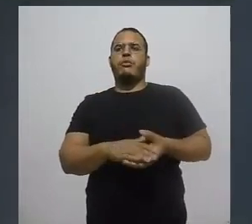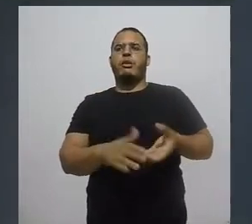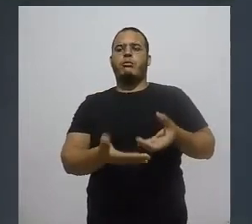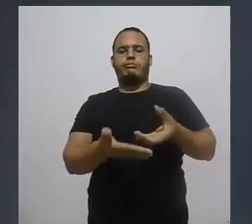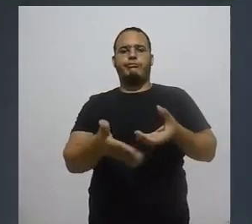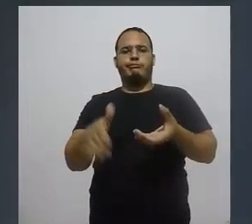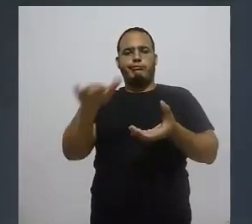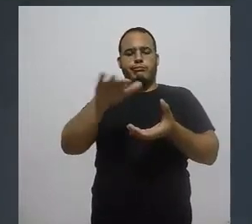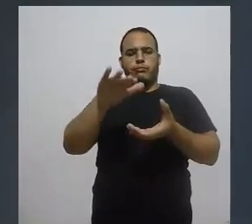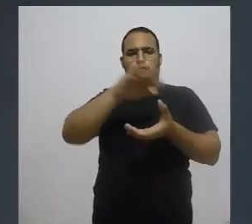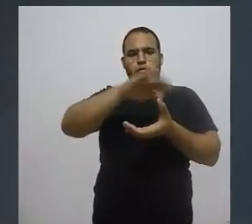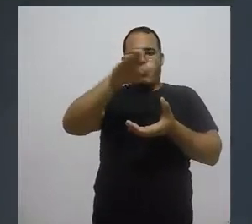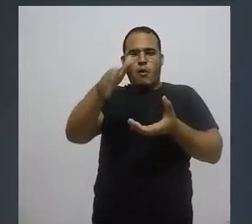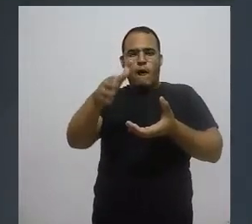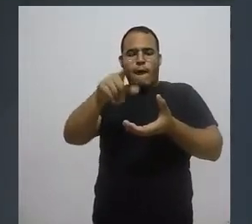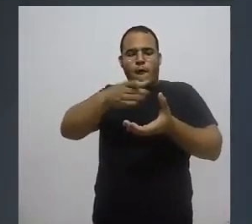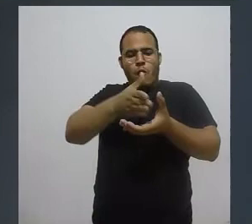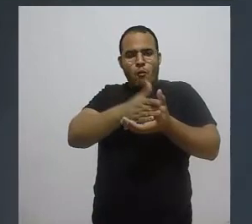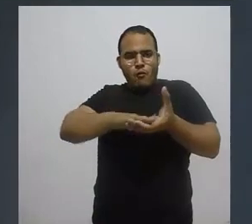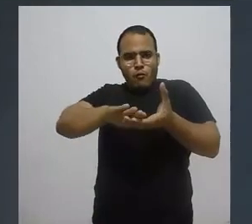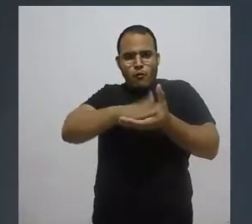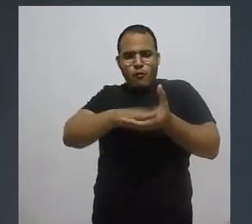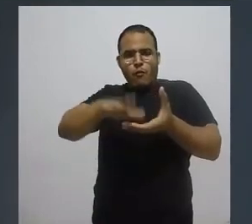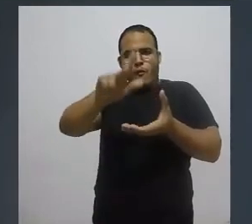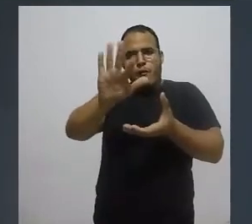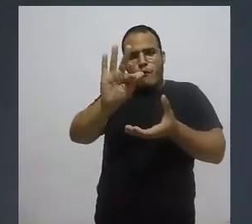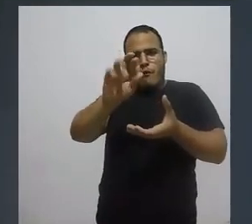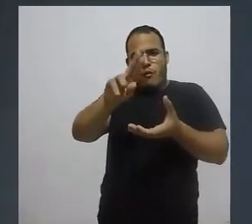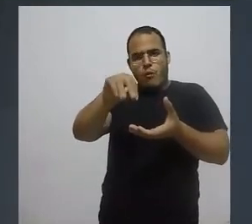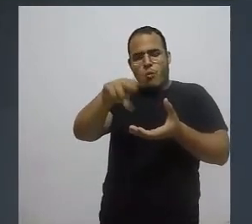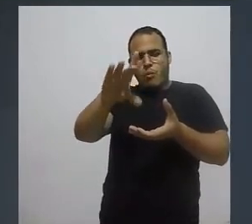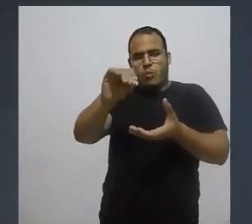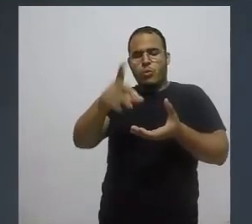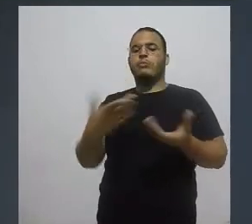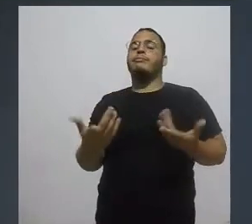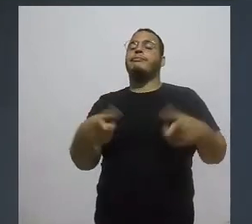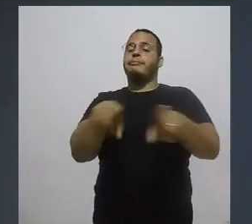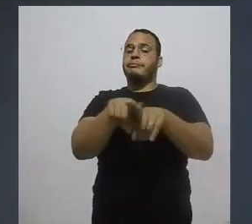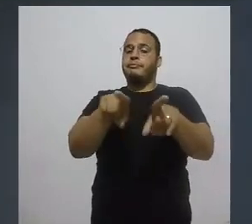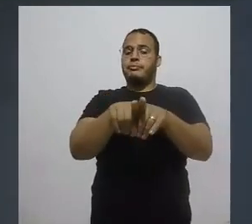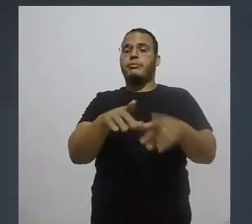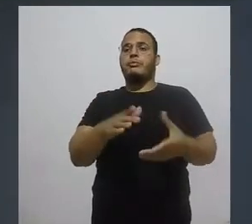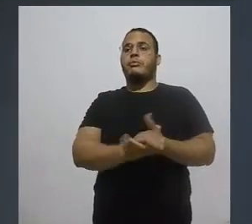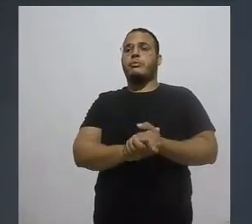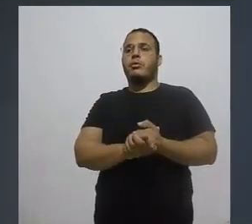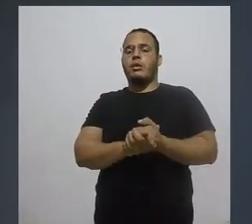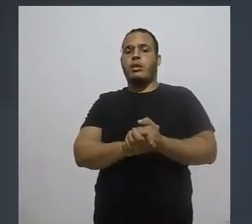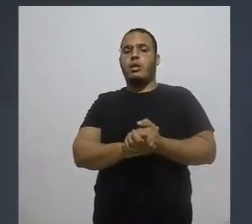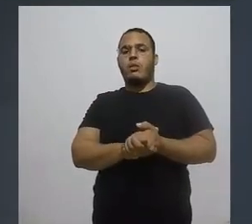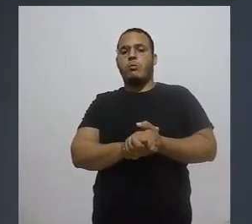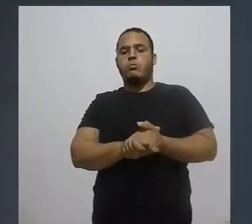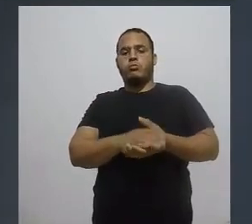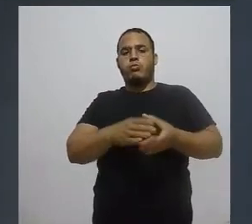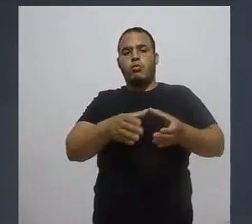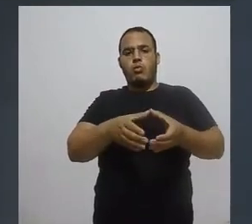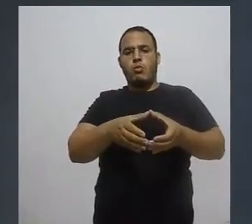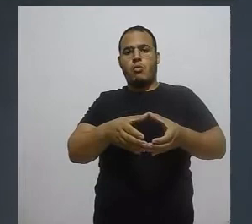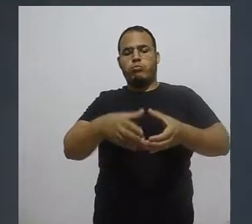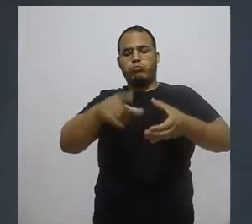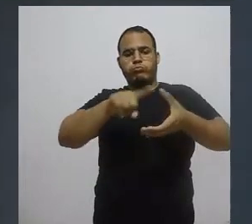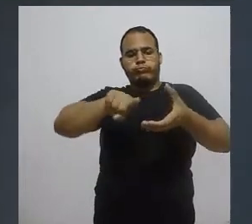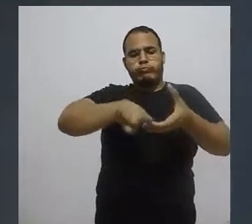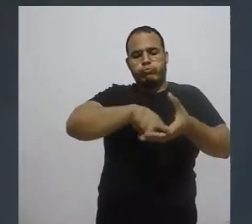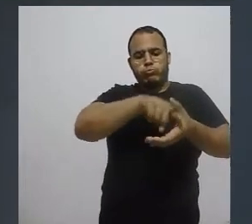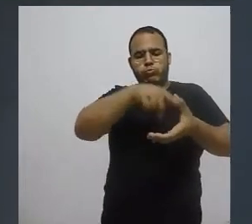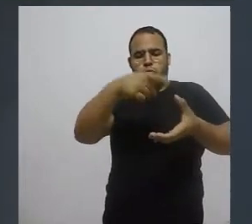útero a gente chama de fundo do útero, certo? A gente fala aqui dessa parte corpular, né, dessa parte estrutural, a gente chama